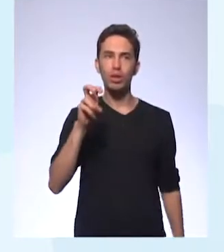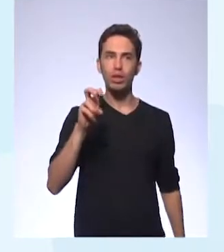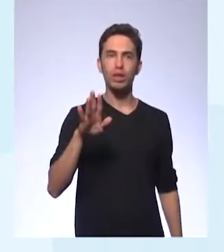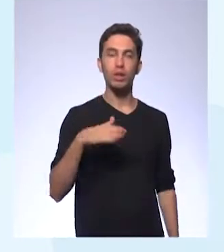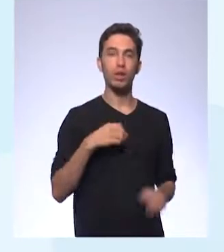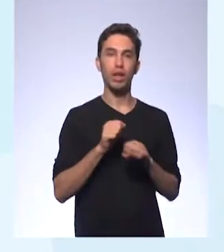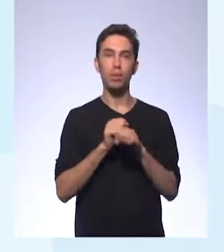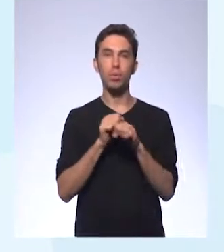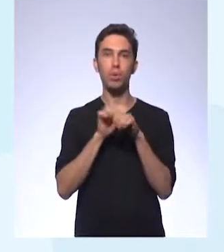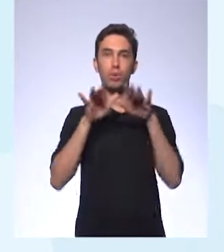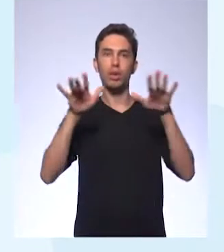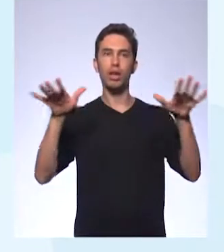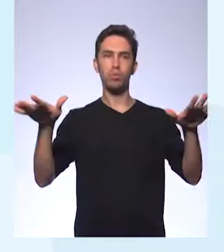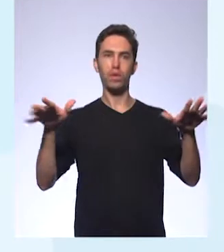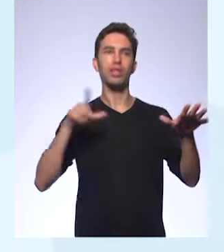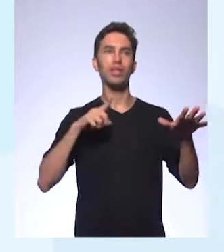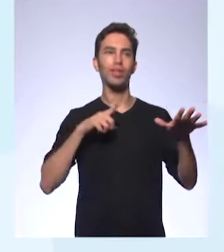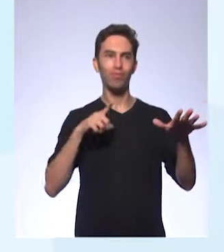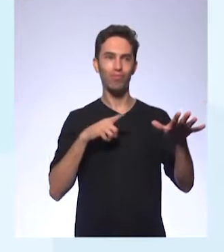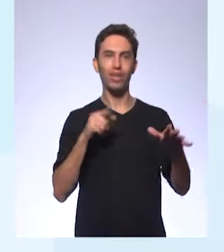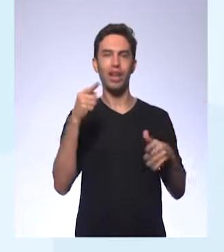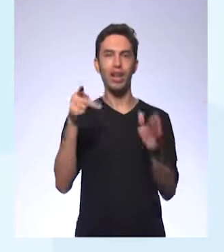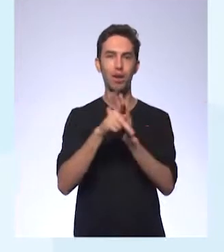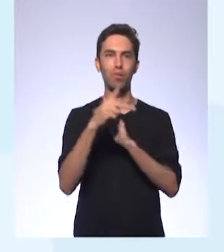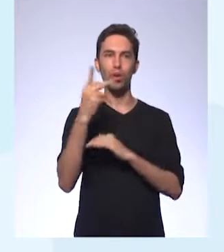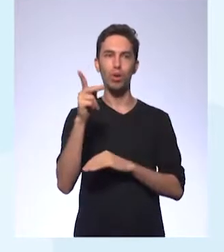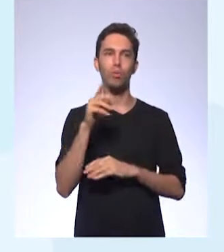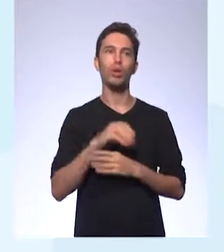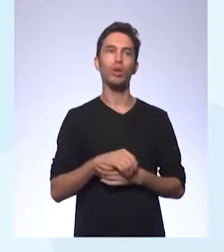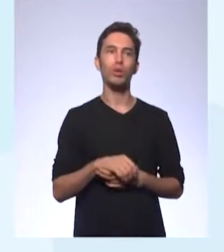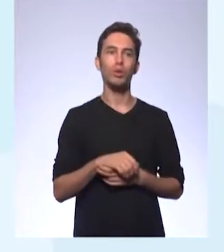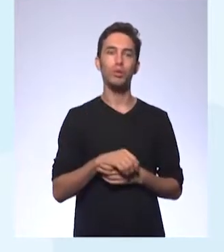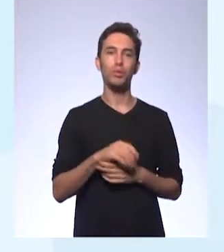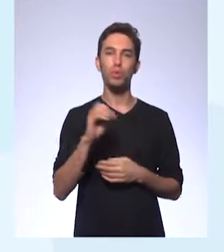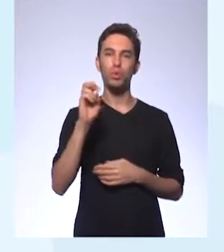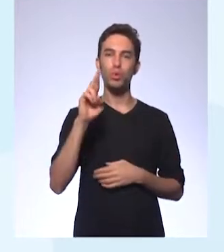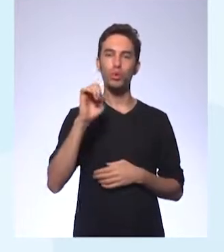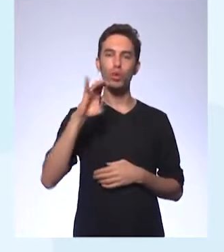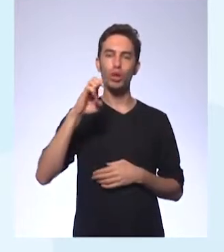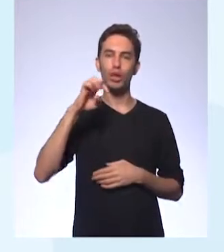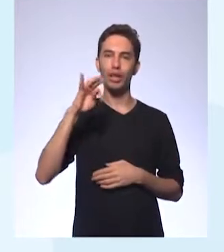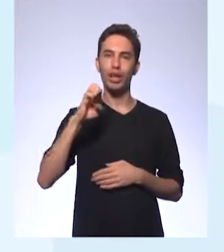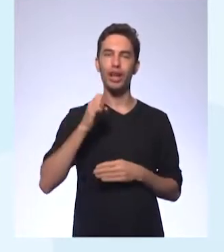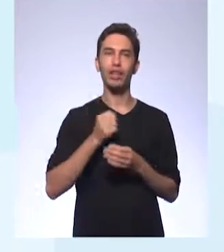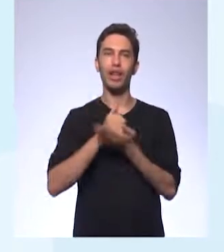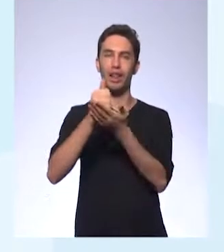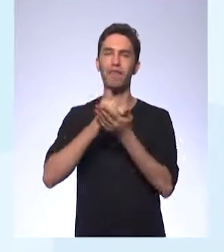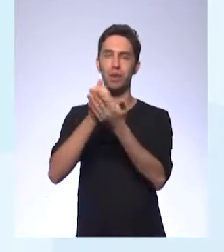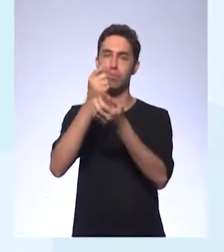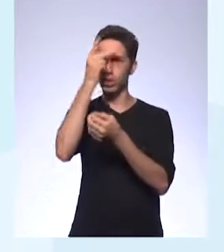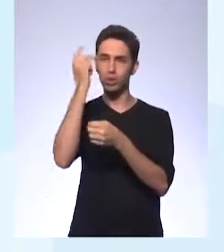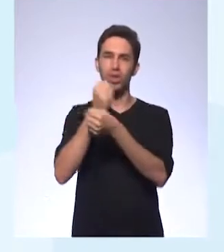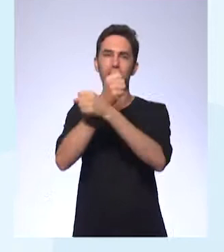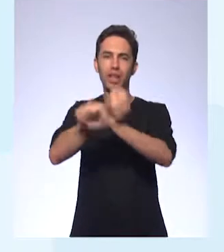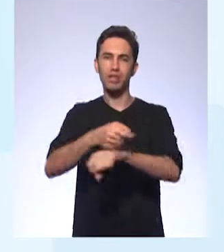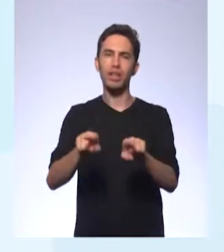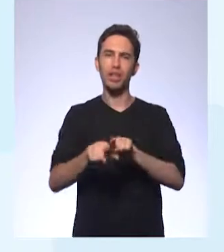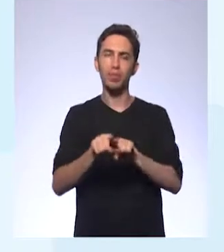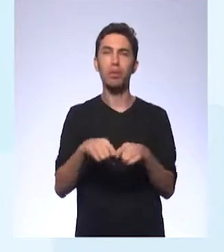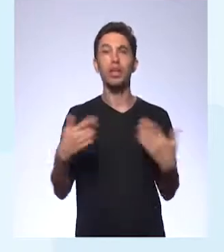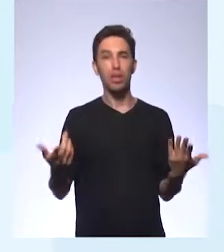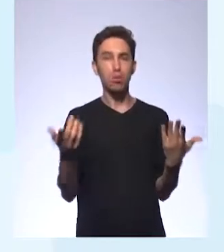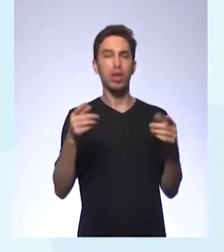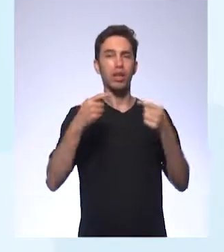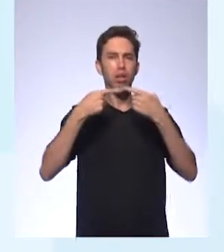expansão e o maior desenvolvimento de pessoas escravizadas, ok? Inclusive com as batalhas, com as guerras